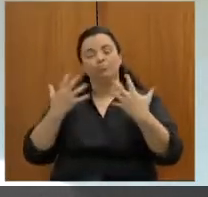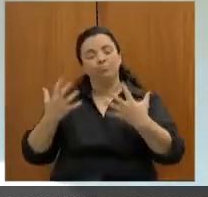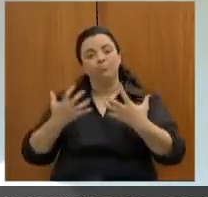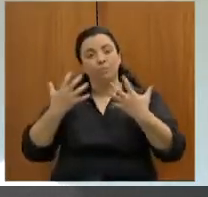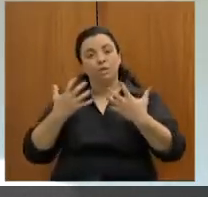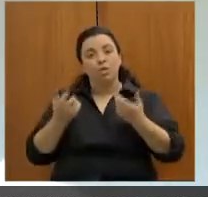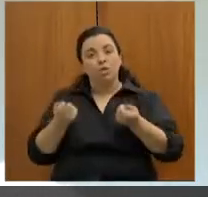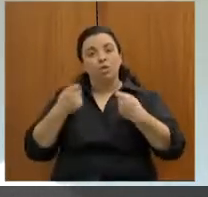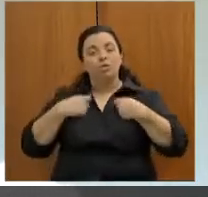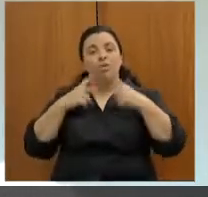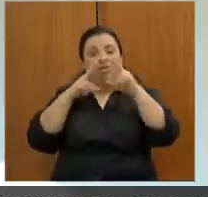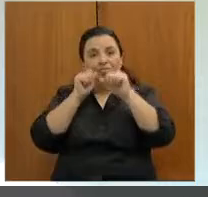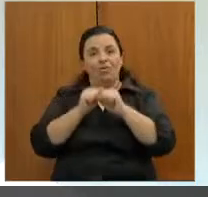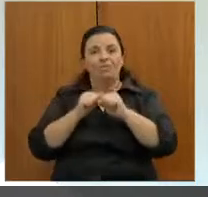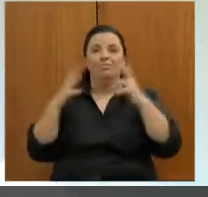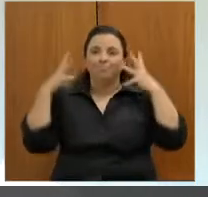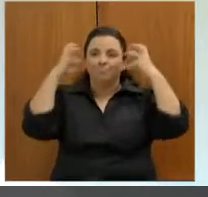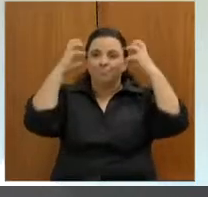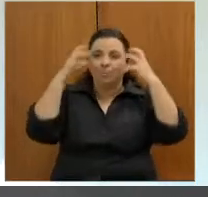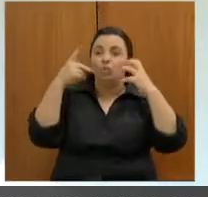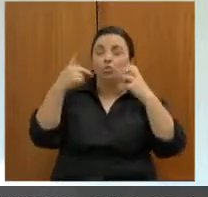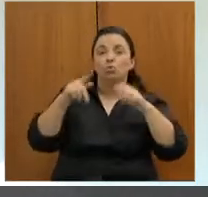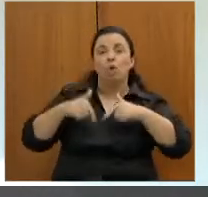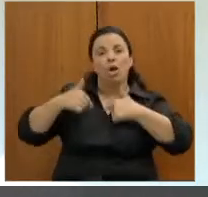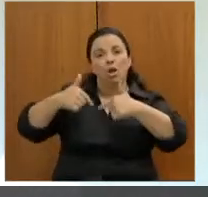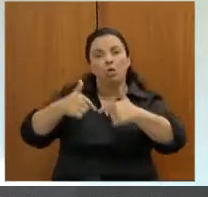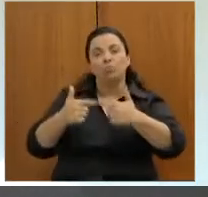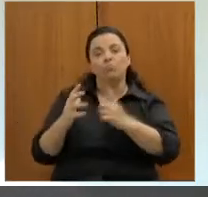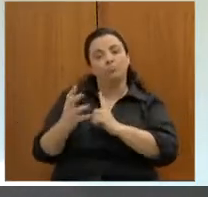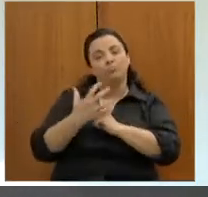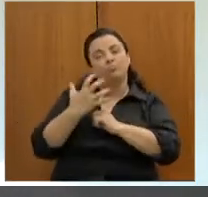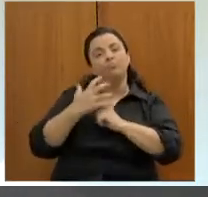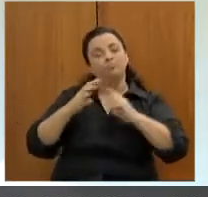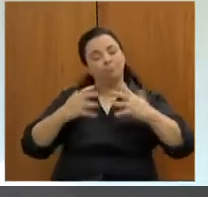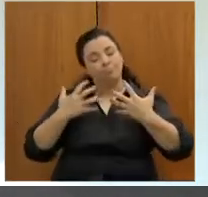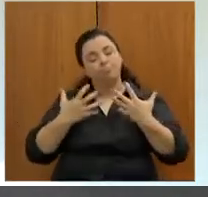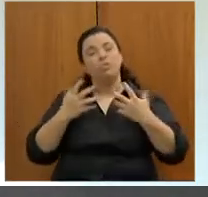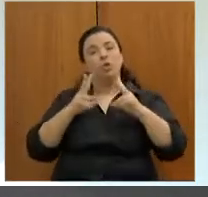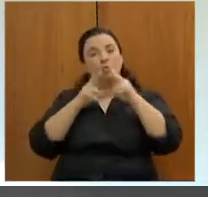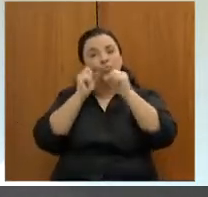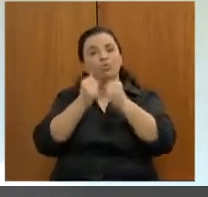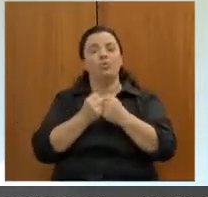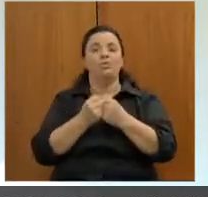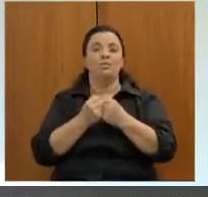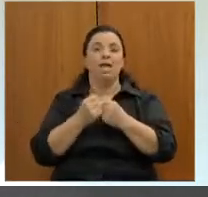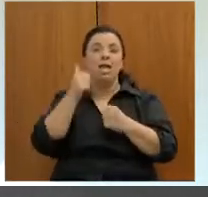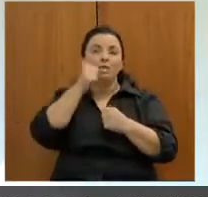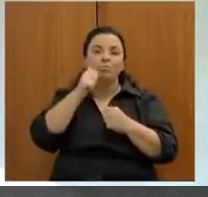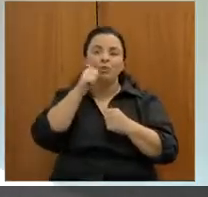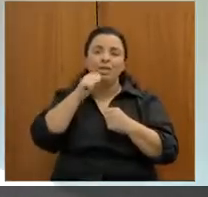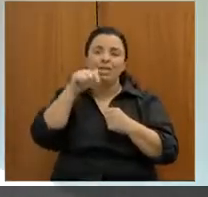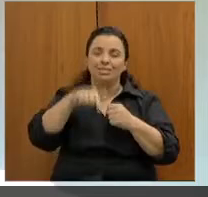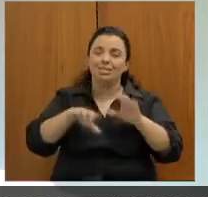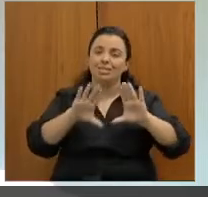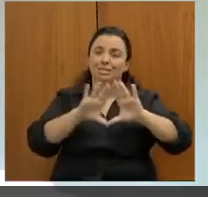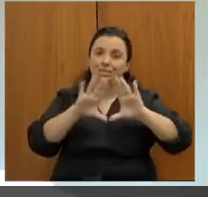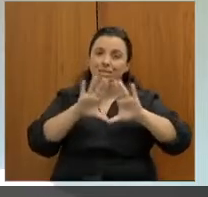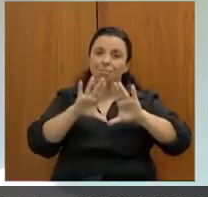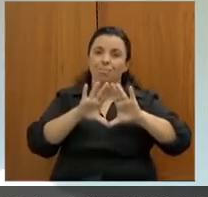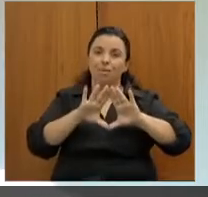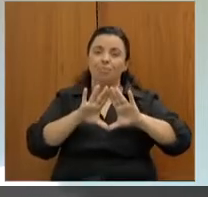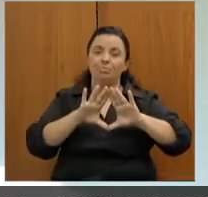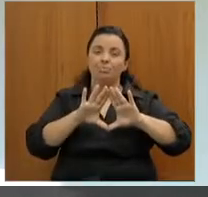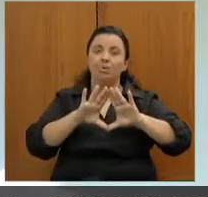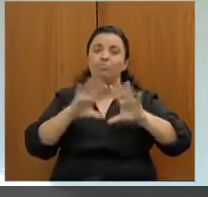a luta da dureza da Assembleia Legislativa do Estado de Minas Gerais Feliciano E fortaleceram